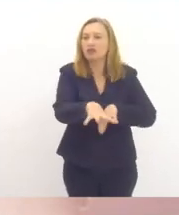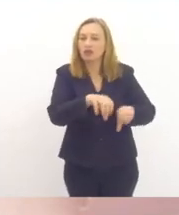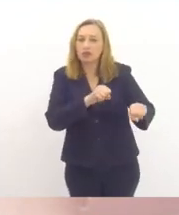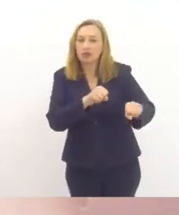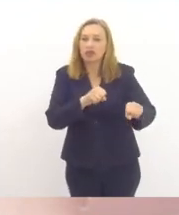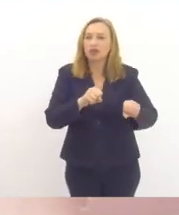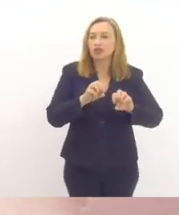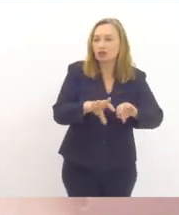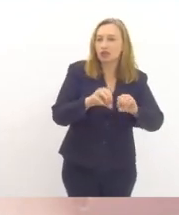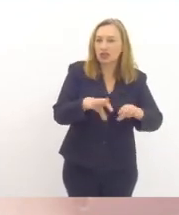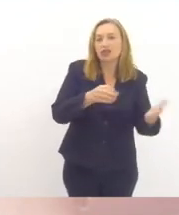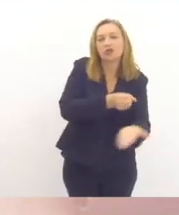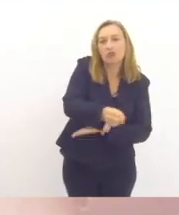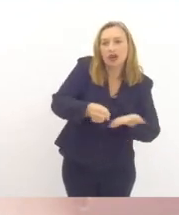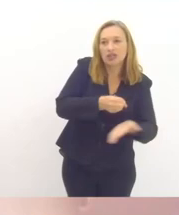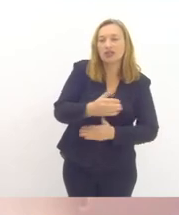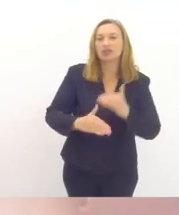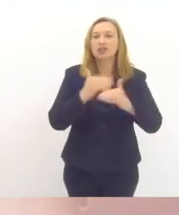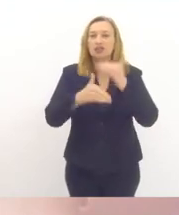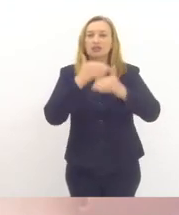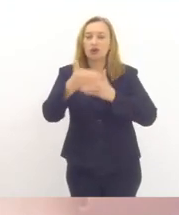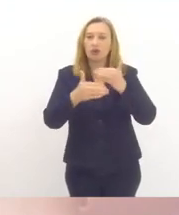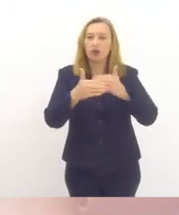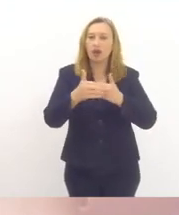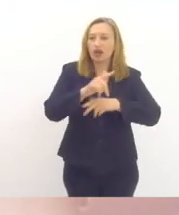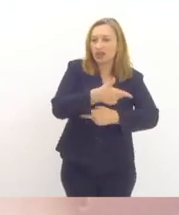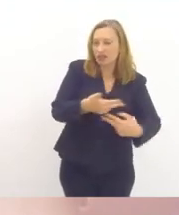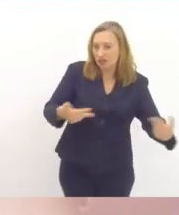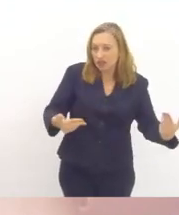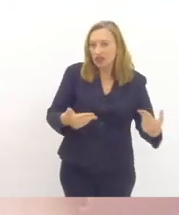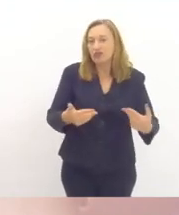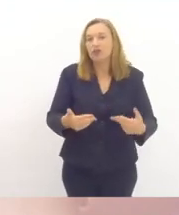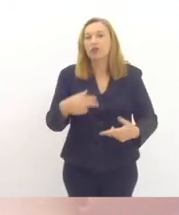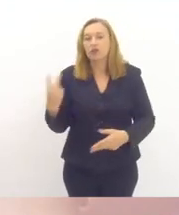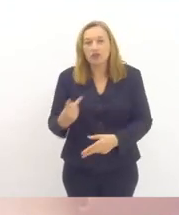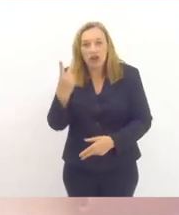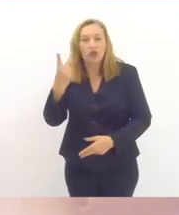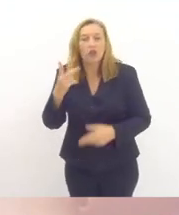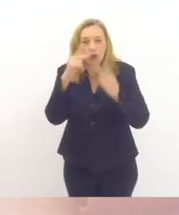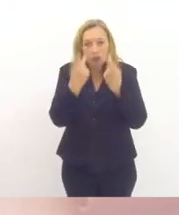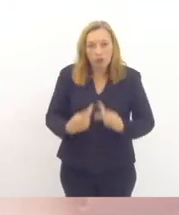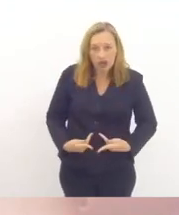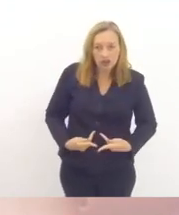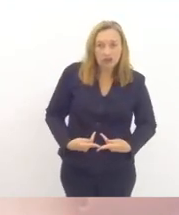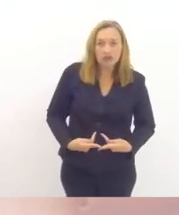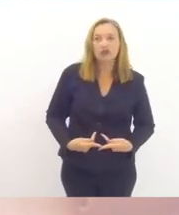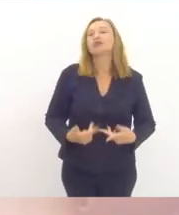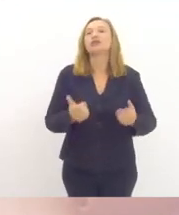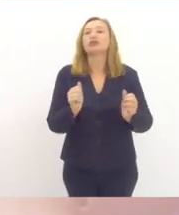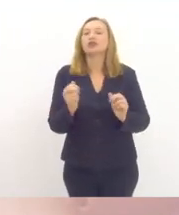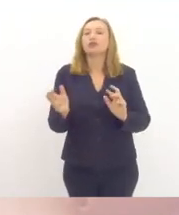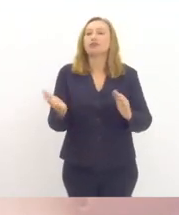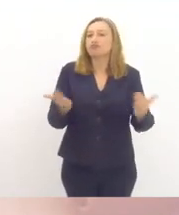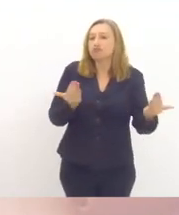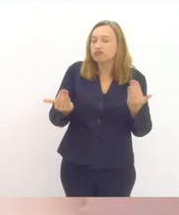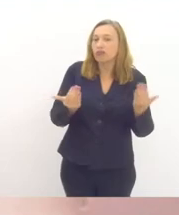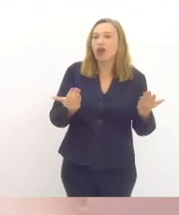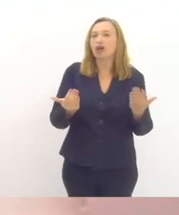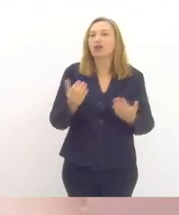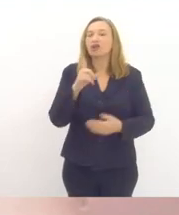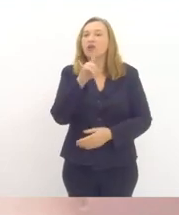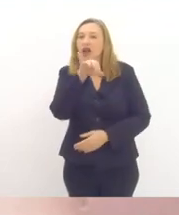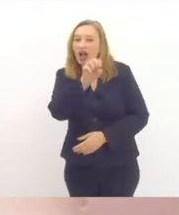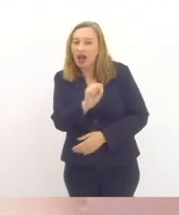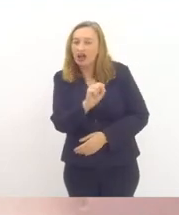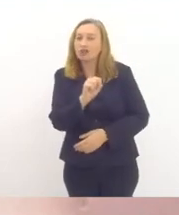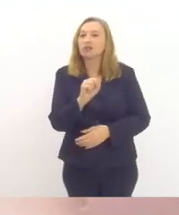educação básica, desenvolvam a diversidade como um valor humano. Aliás, eu faço aqui um paralelo com o Carlos Nelson Coutinho,